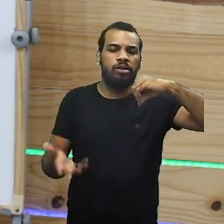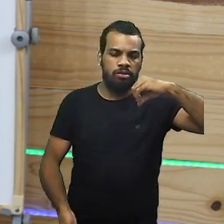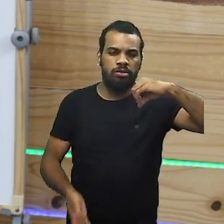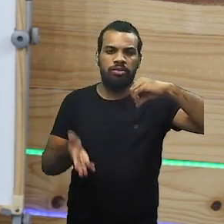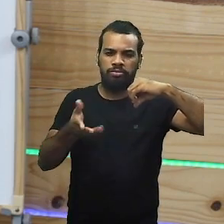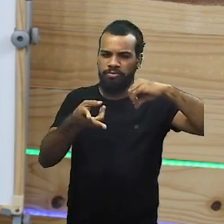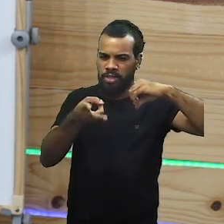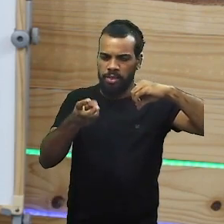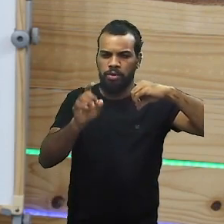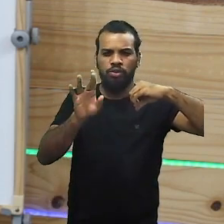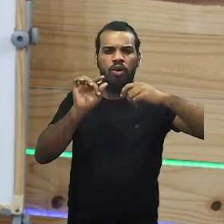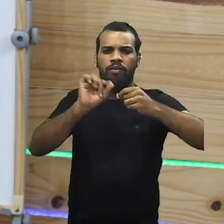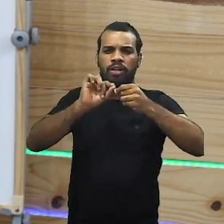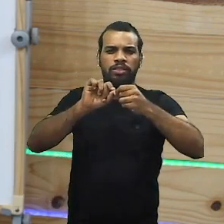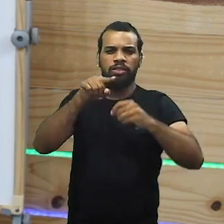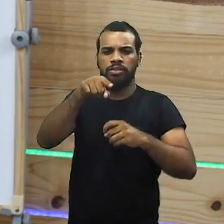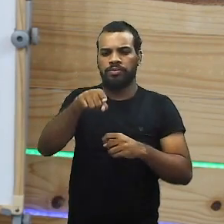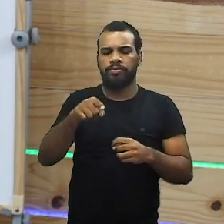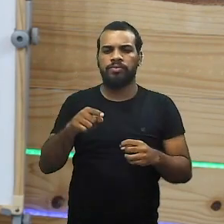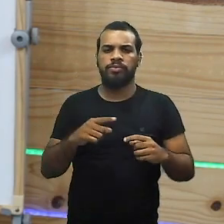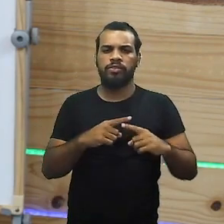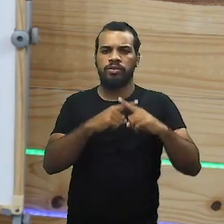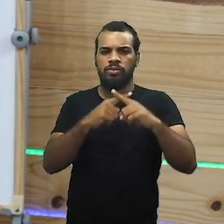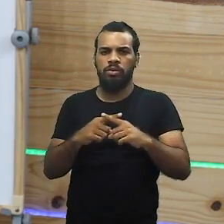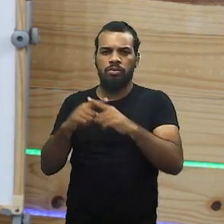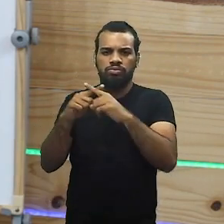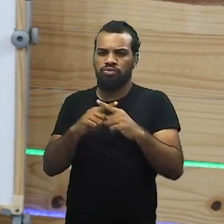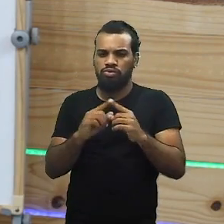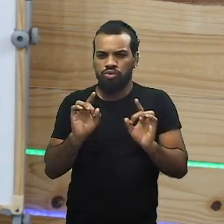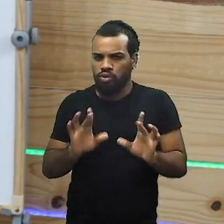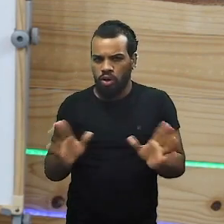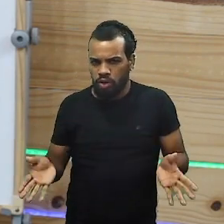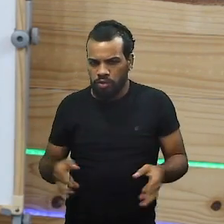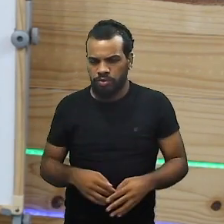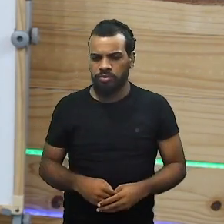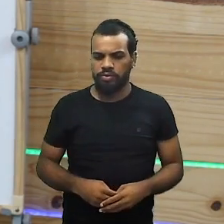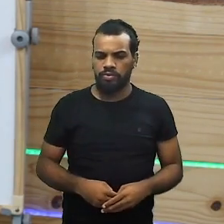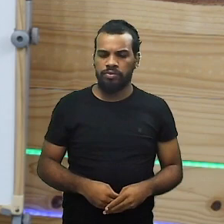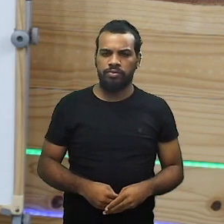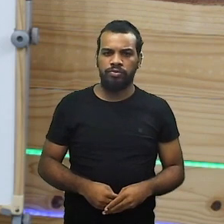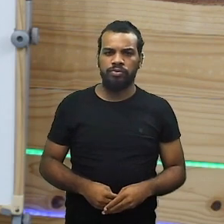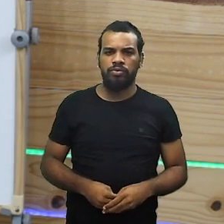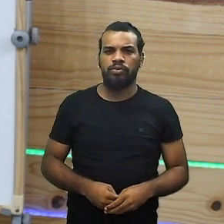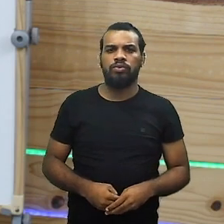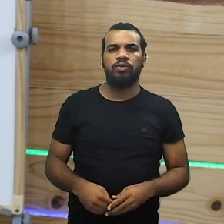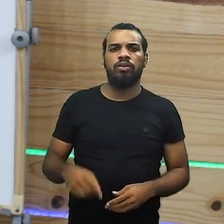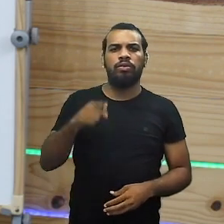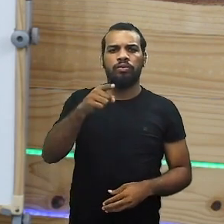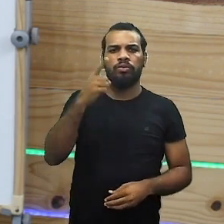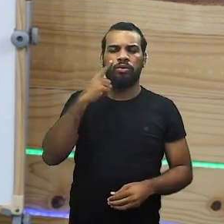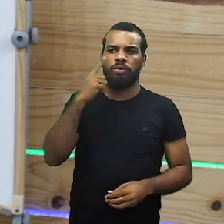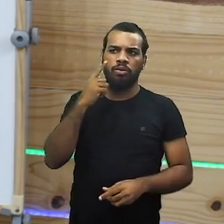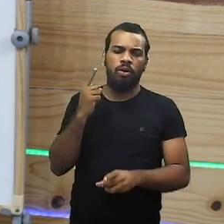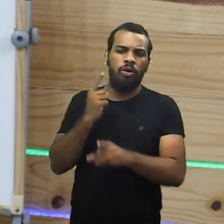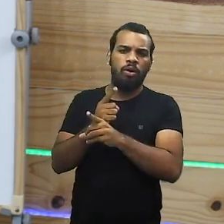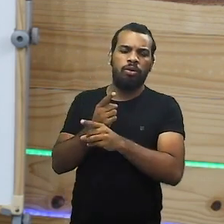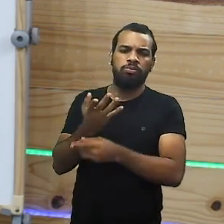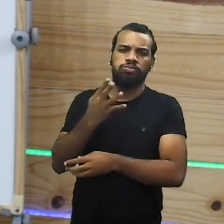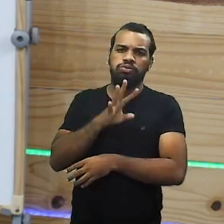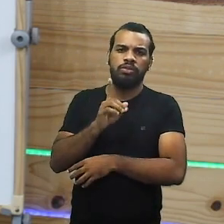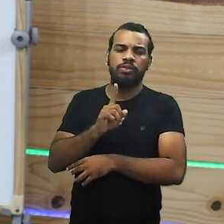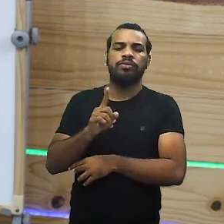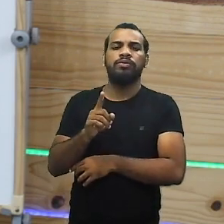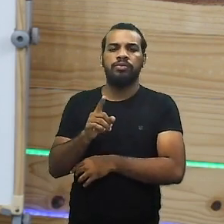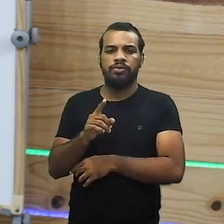que é só você fazer uma multiplicação do meio pelos extremos? Ou seja, para você encontrar esse valor desconhecido, que eu vou chamar